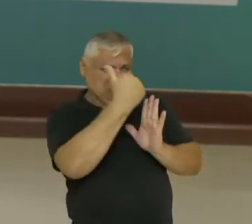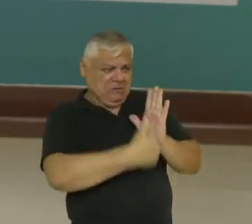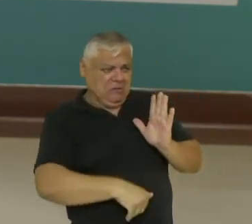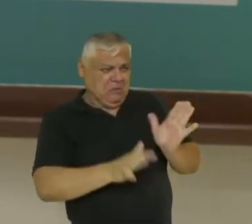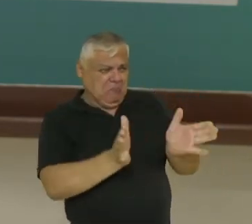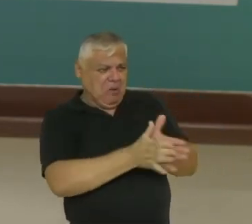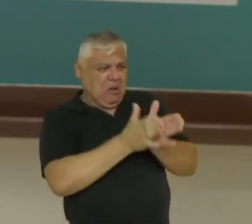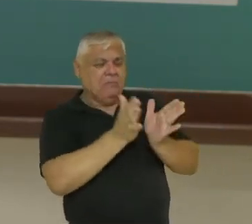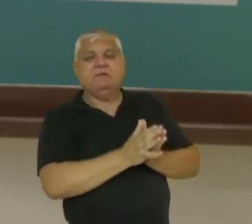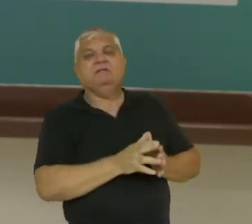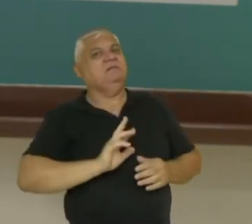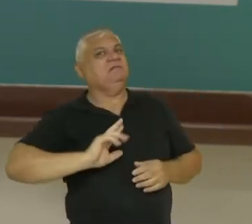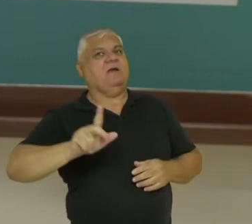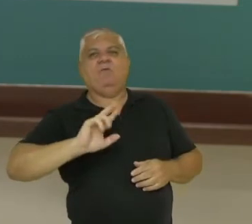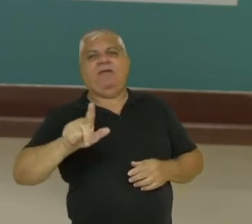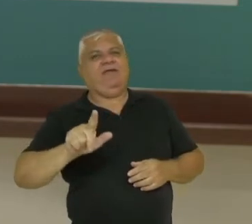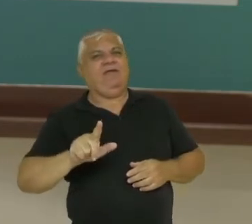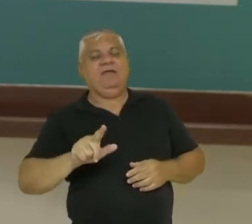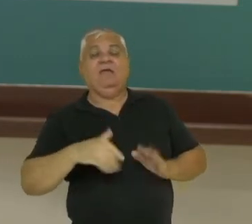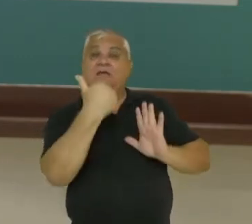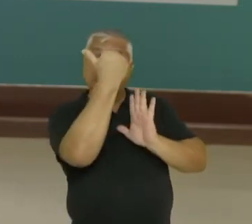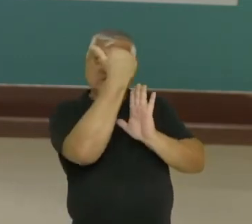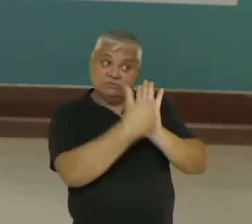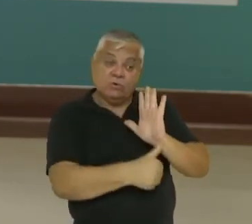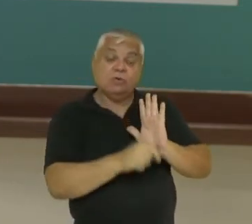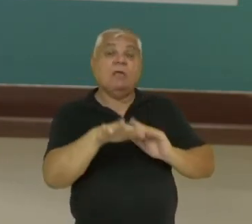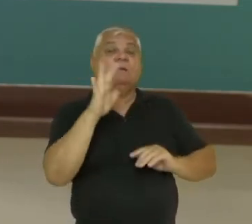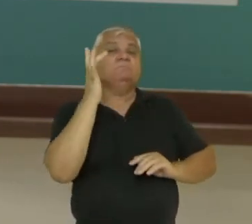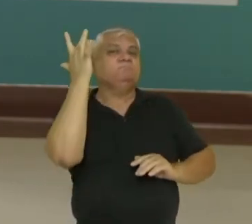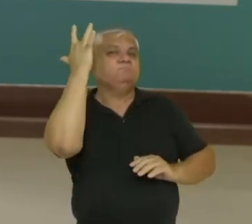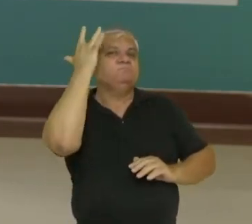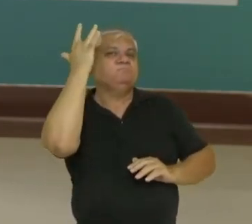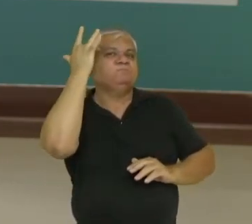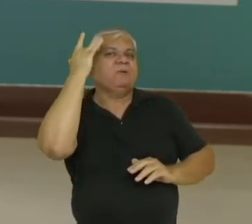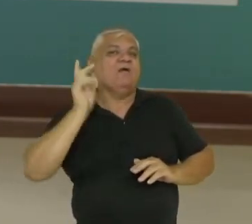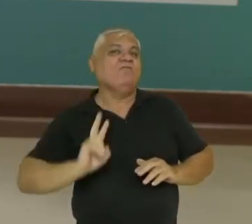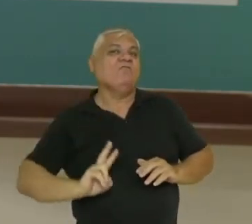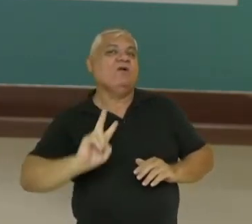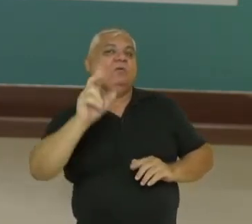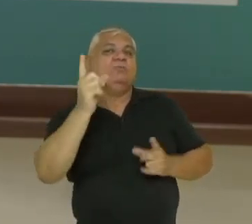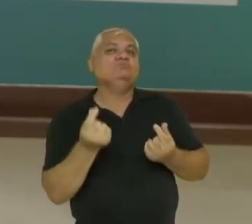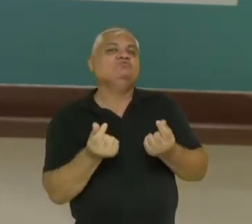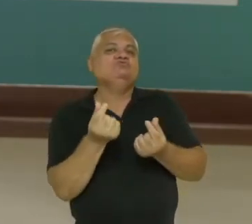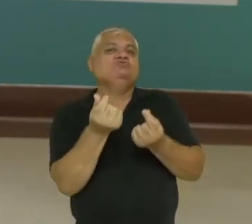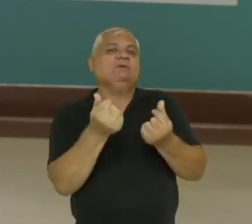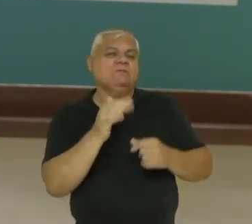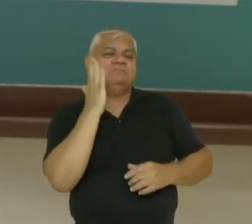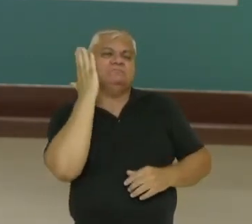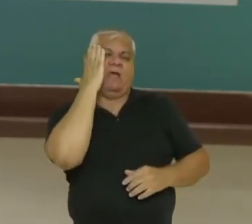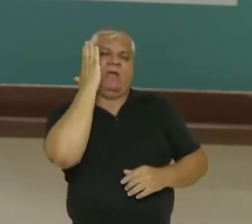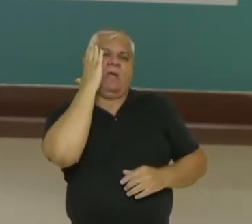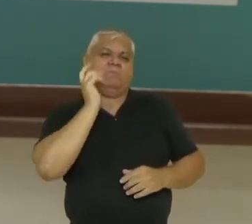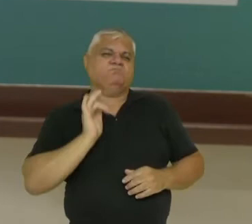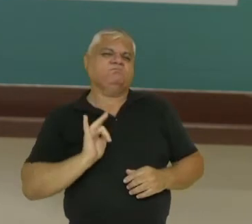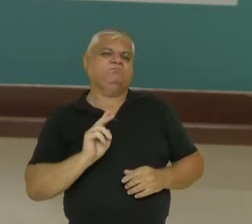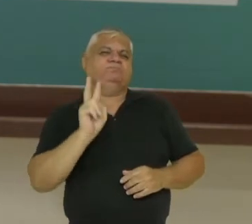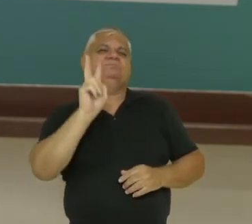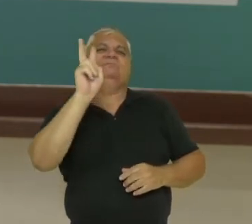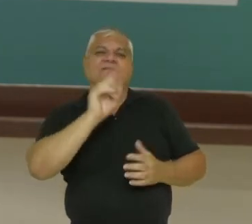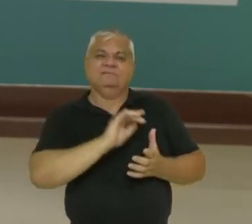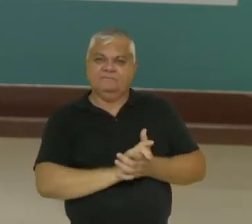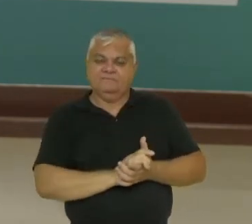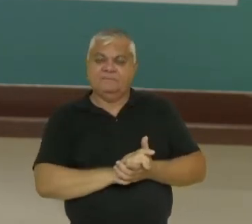vai mostrar um equilíbrio. Por exemplo, tem algumas culturas, por exemplo, no Oriente Médio, que se você não